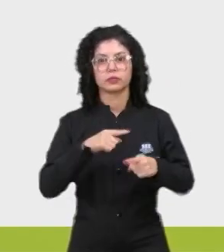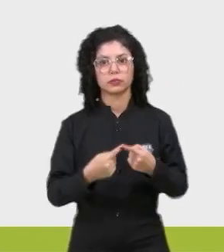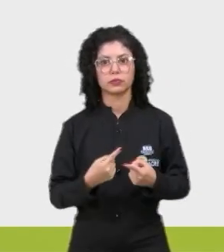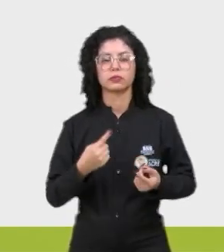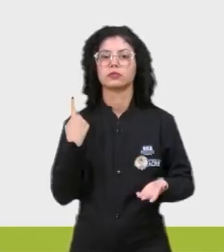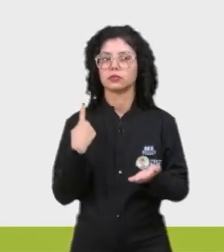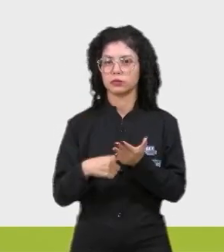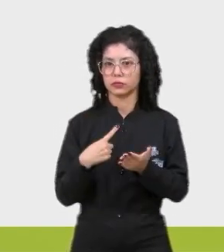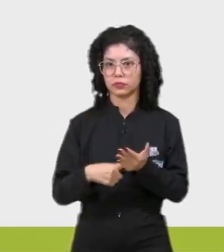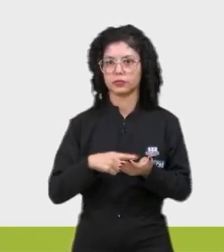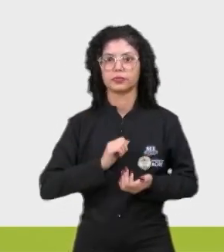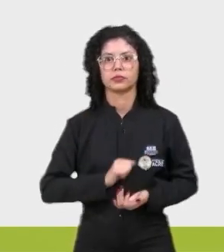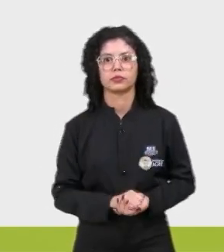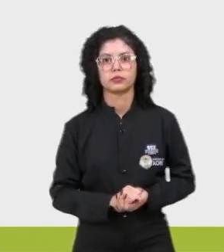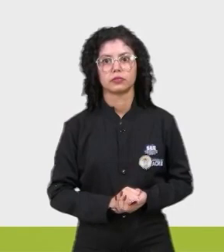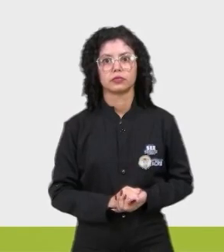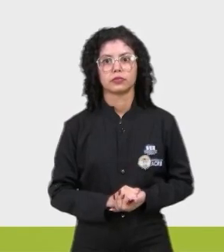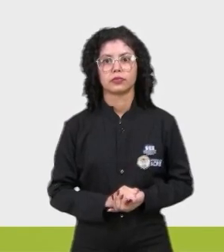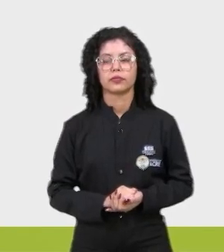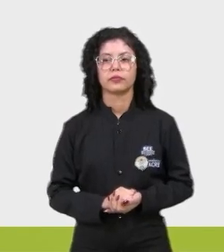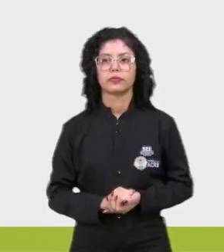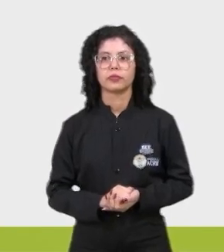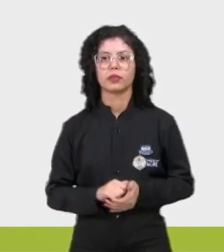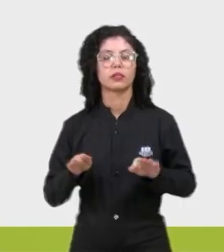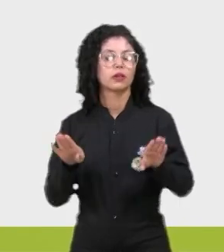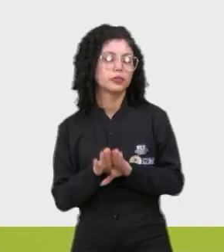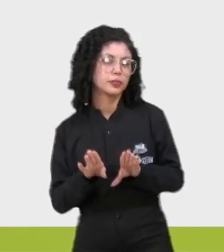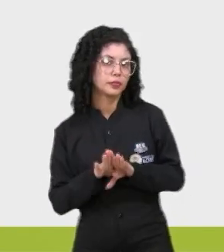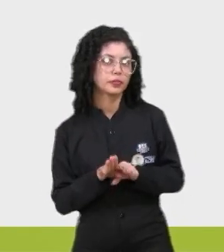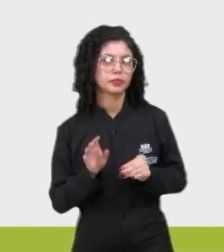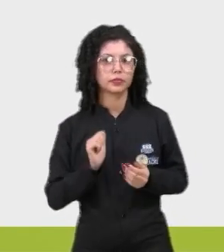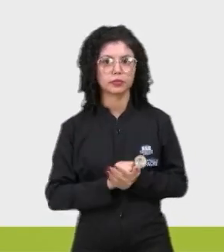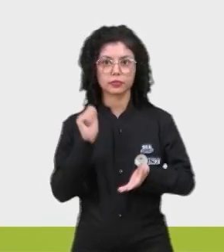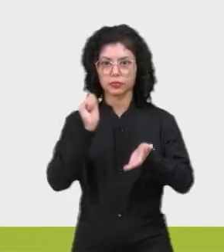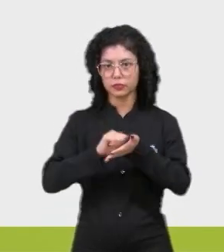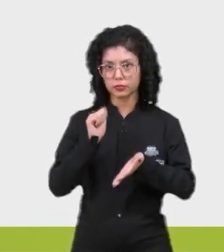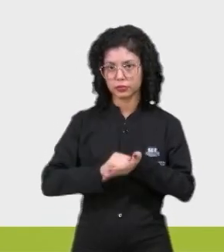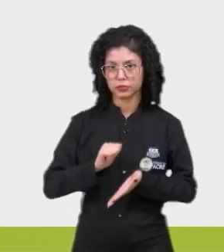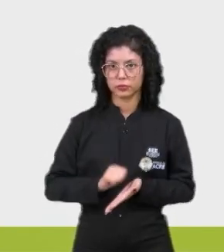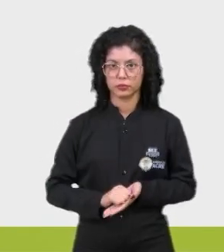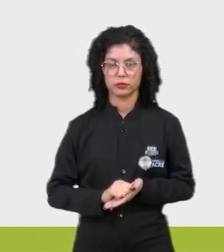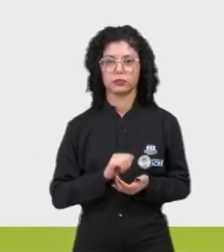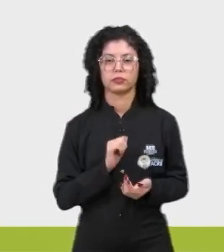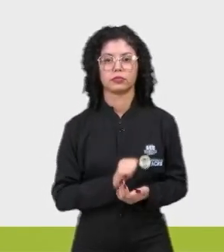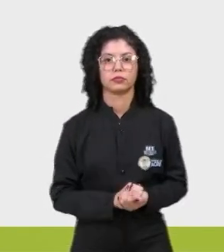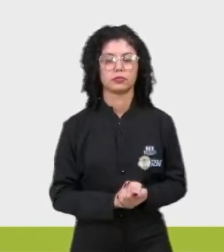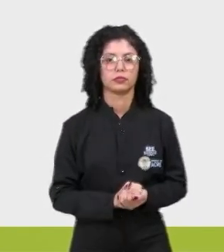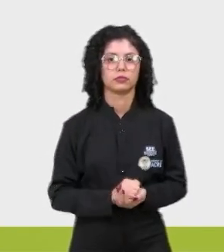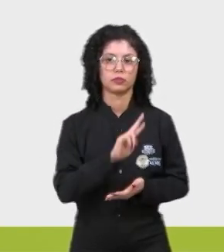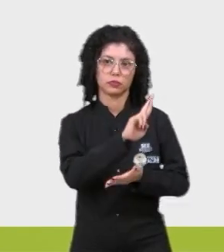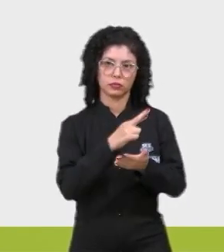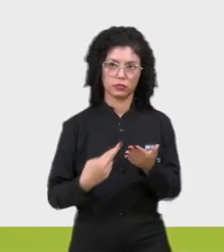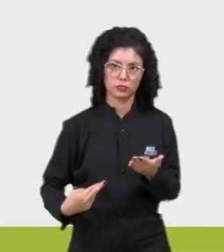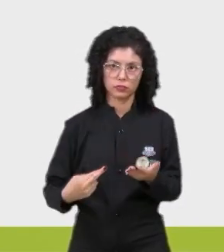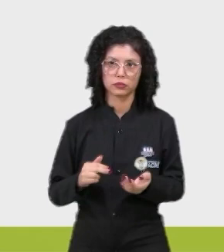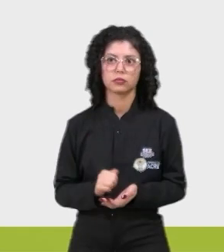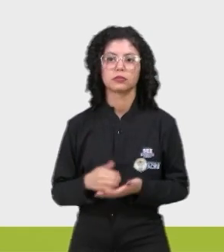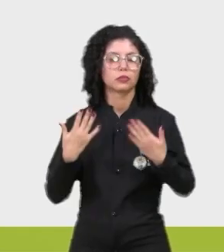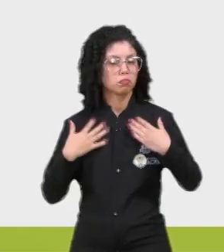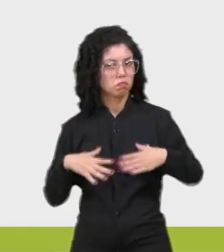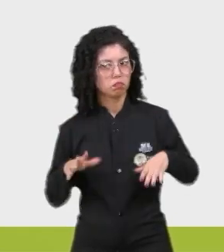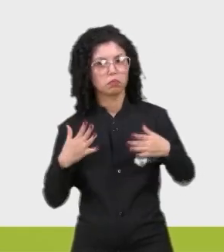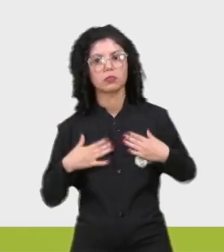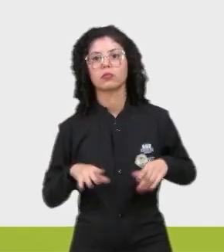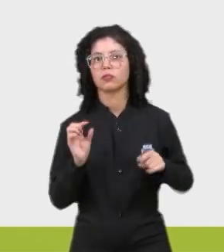pela concórdia. E aí você vai, né, escrevendo a sua redação